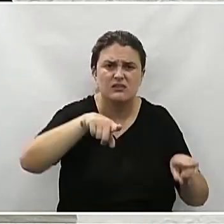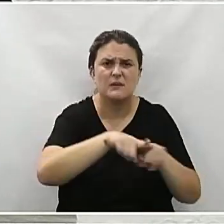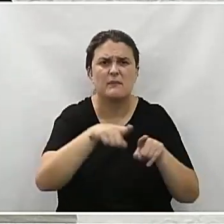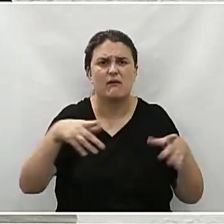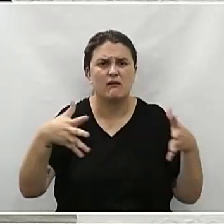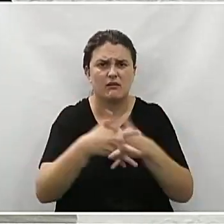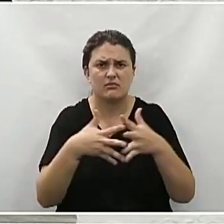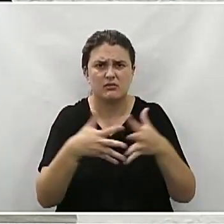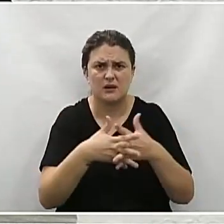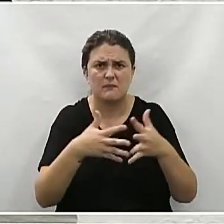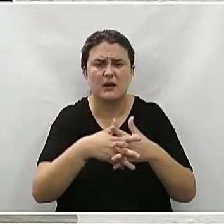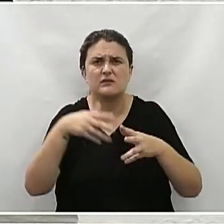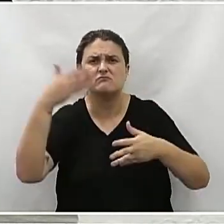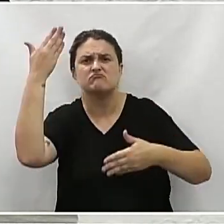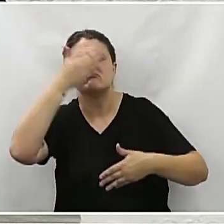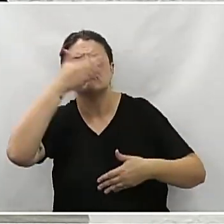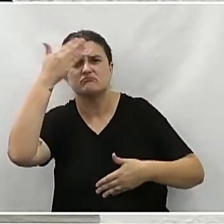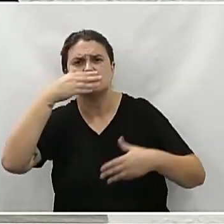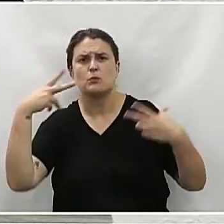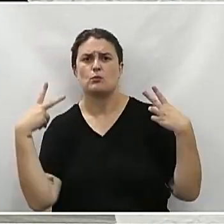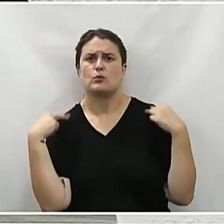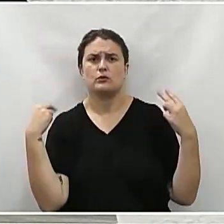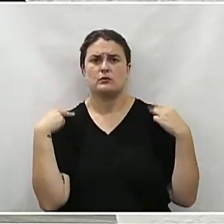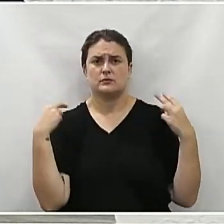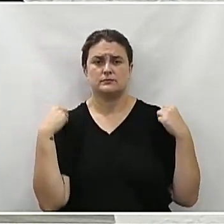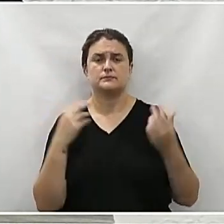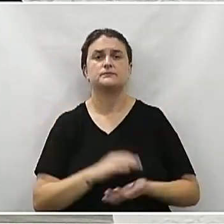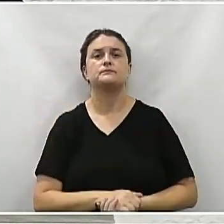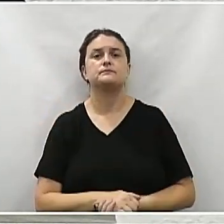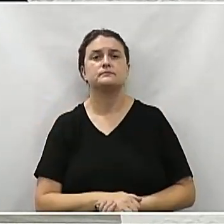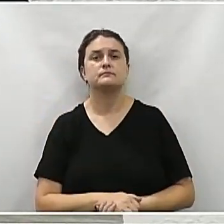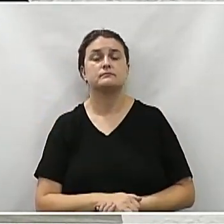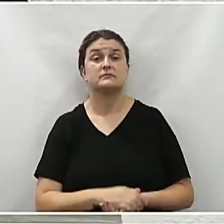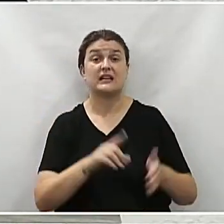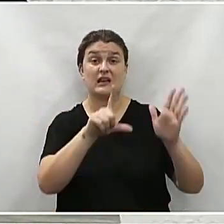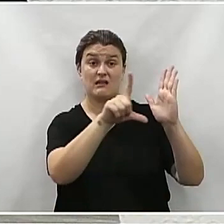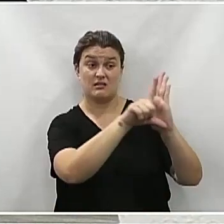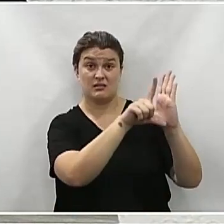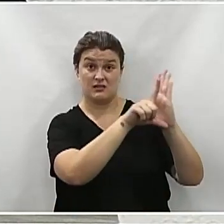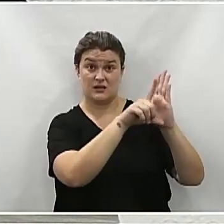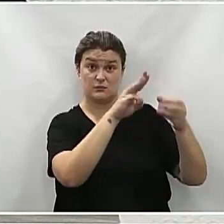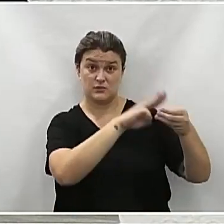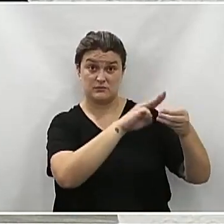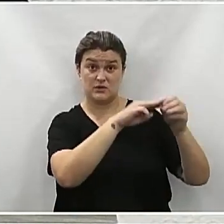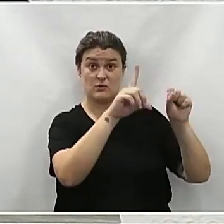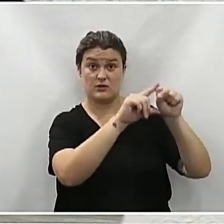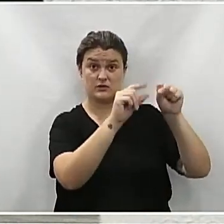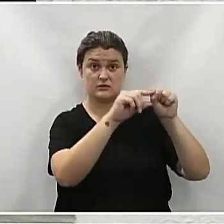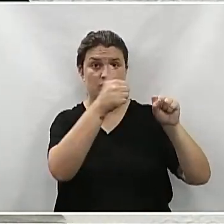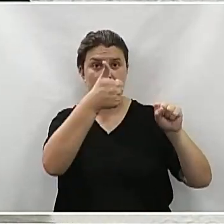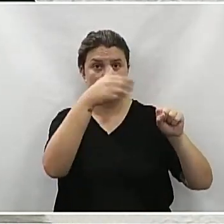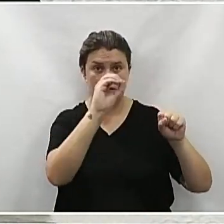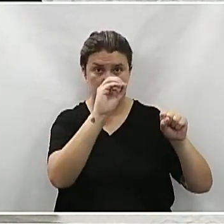atrapalham a visualização de motorista. Justificativa. A lei orgânica no artigo 10,